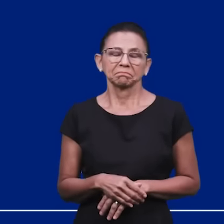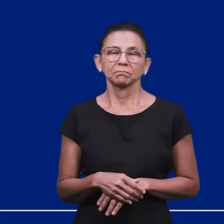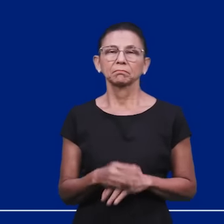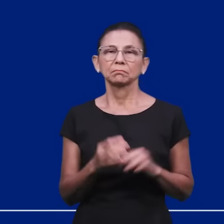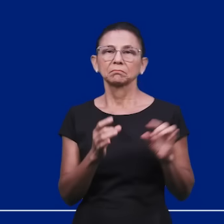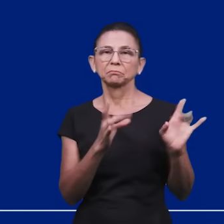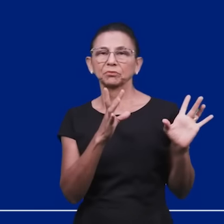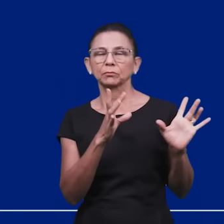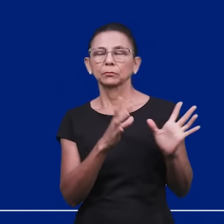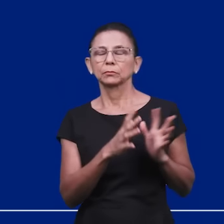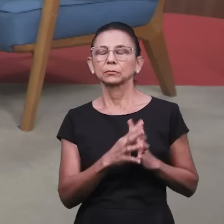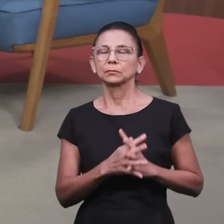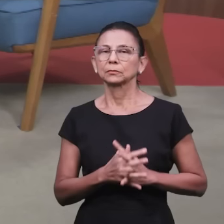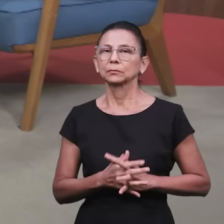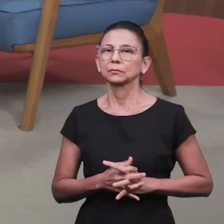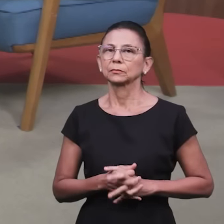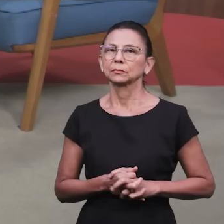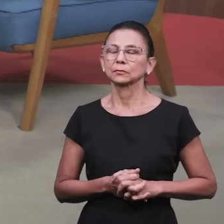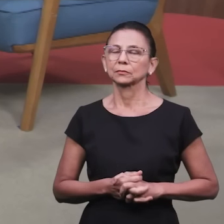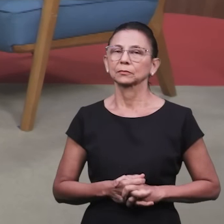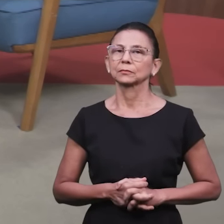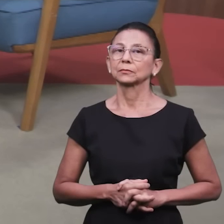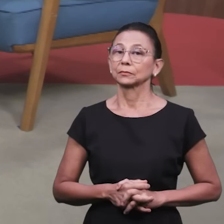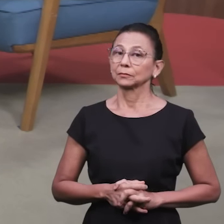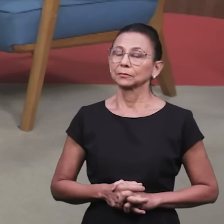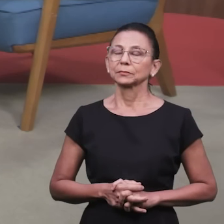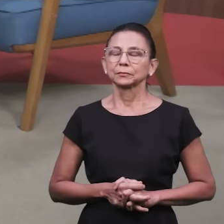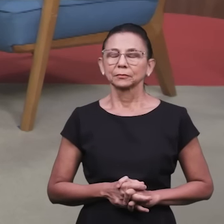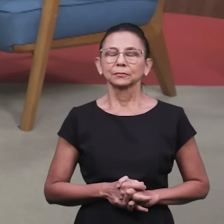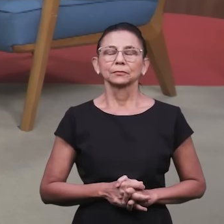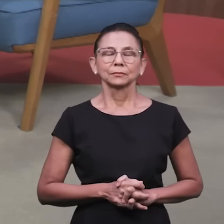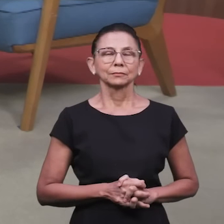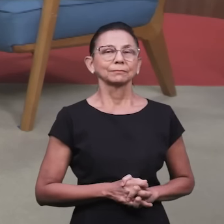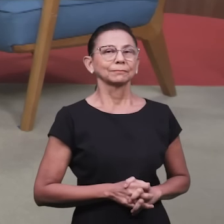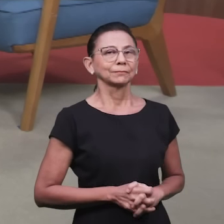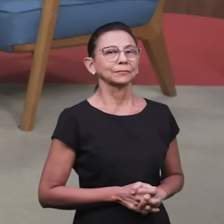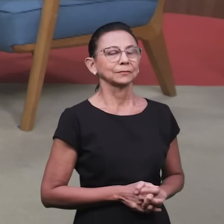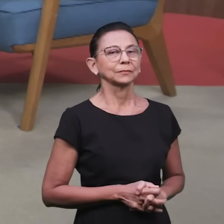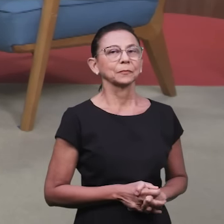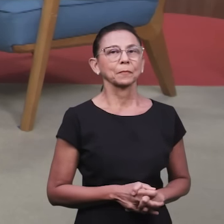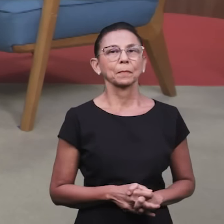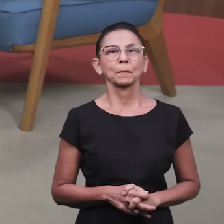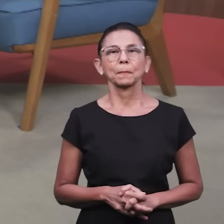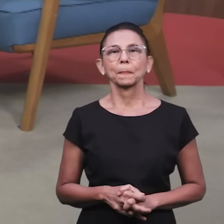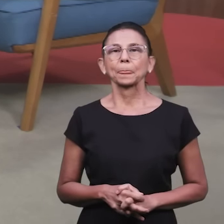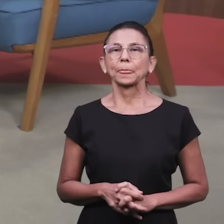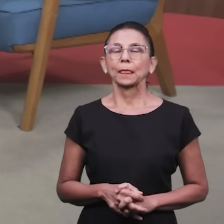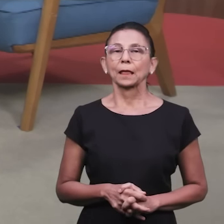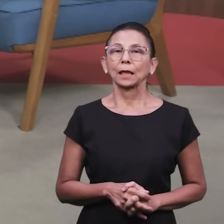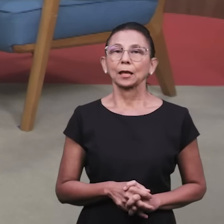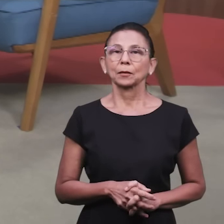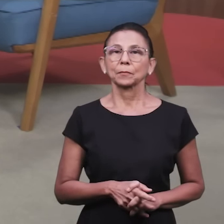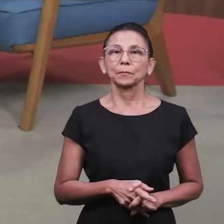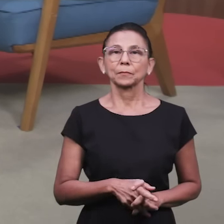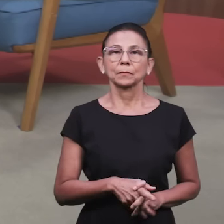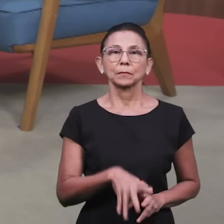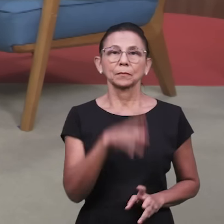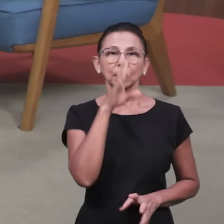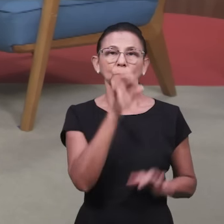isso mesmo. Que alcance, hein? Que coisa, hein? Bênção, né? De Segurança, alcance que ela isso, teve. segurança de saber que esse é o